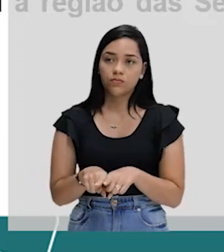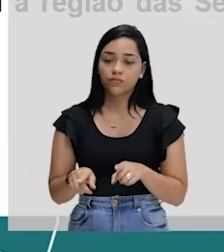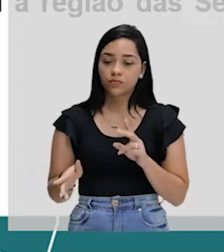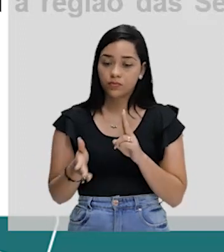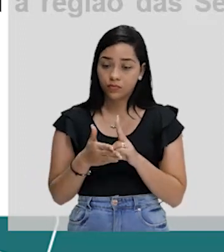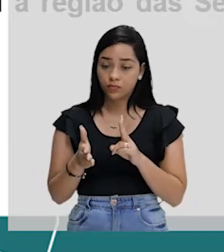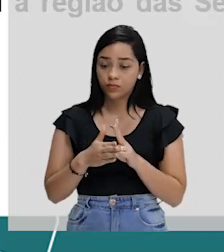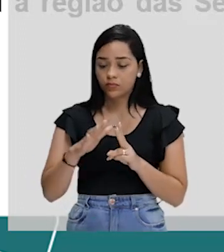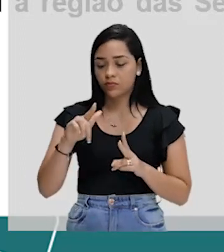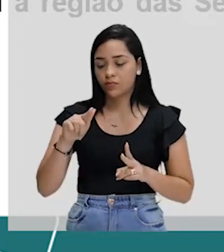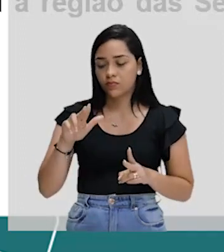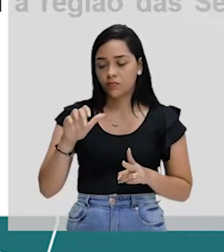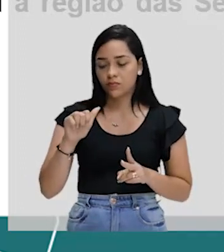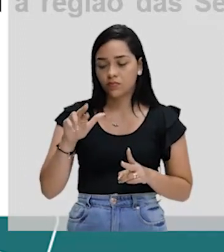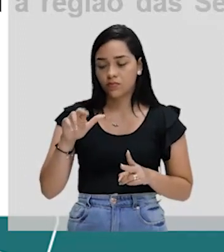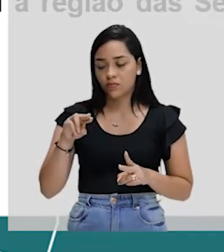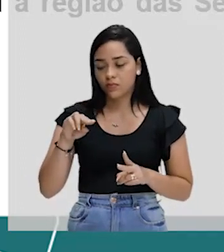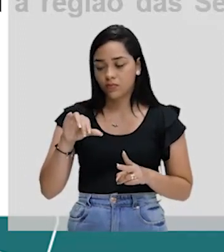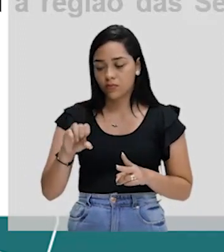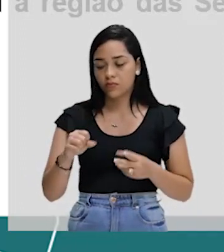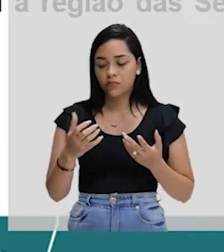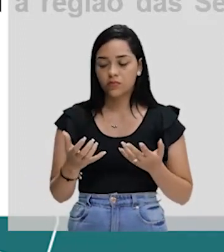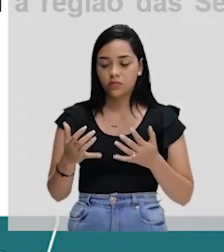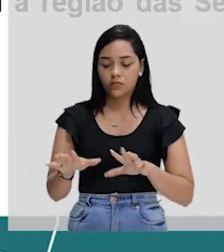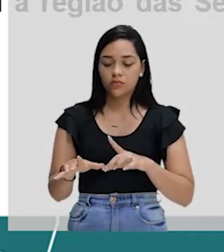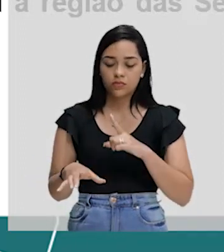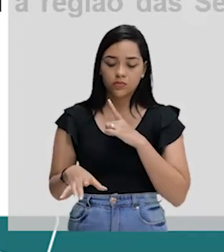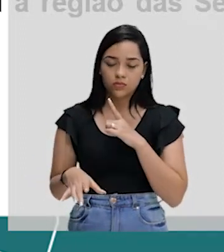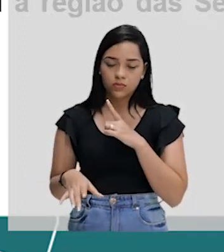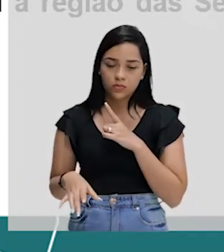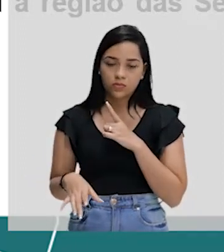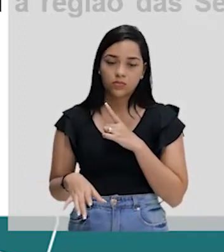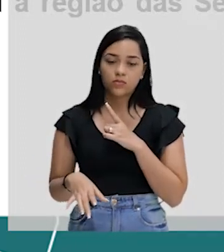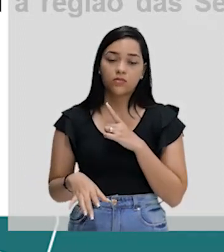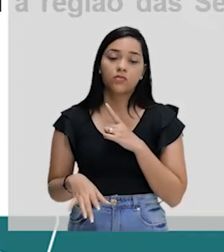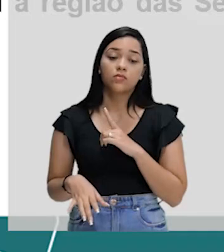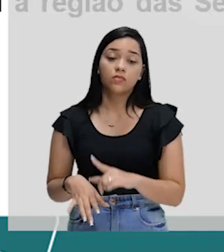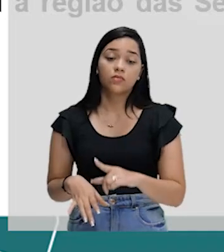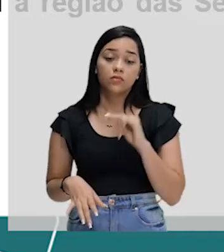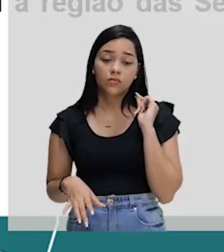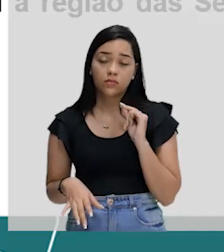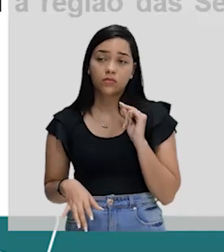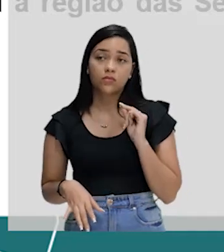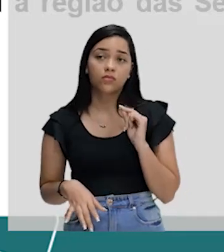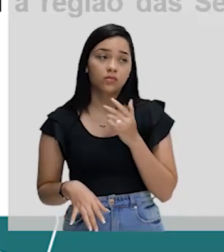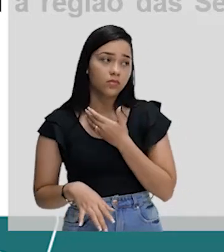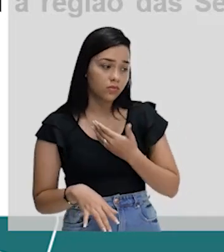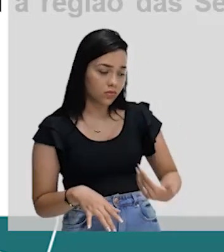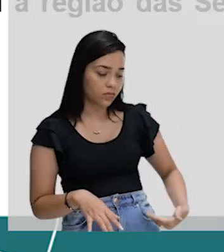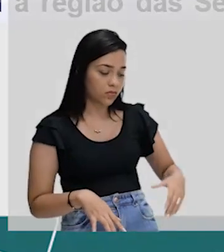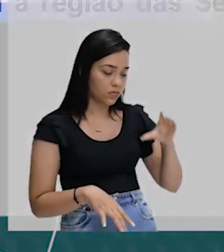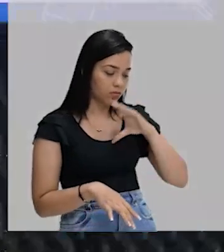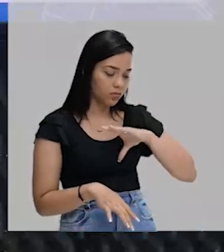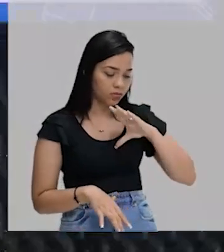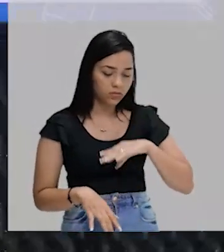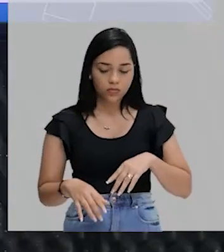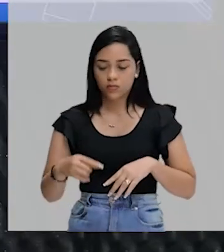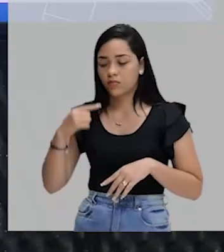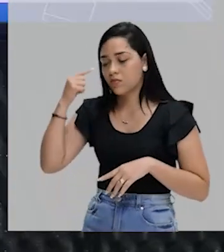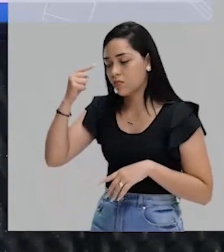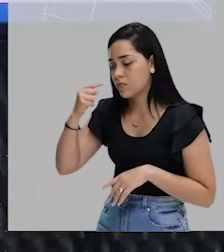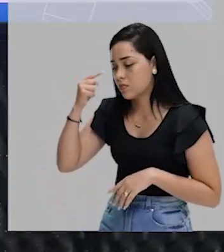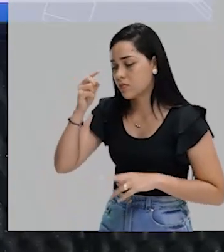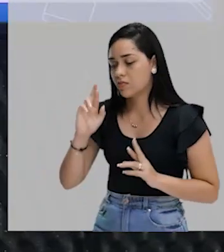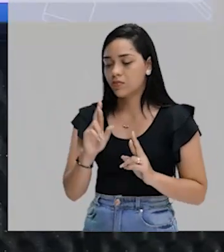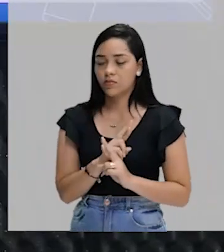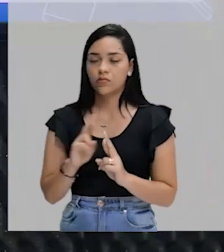guaranis não concordaram com as decisões que foram tomadas entre o Estado português e o Estado espanhol